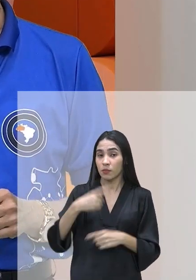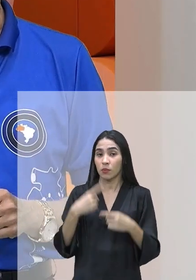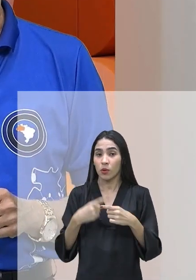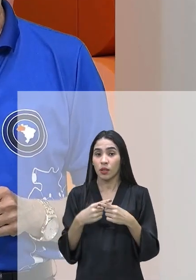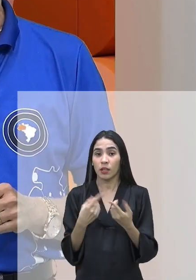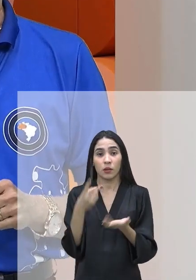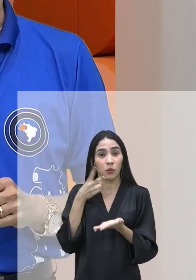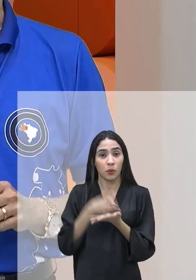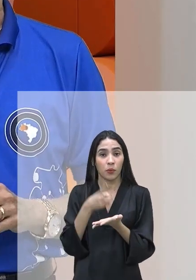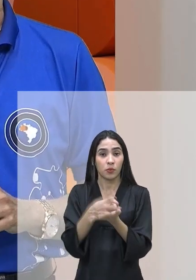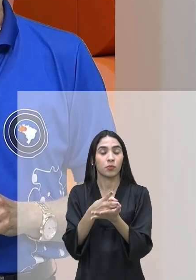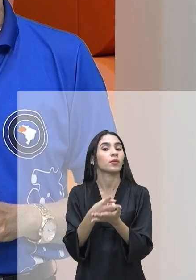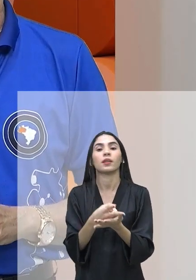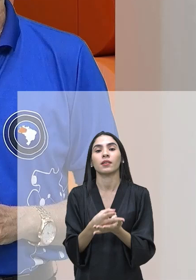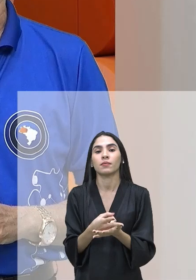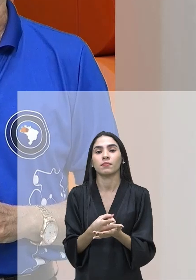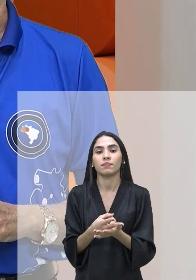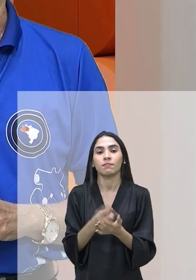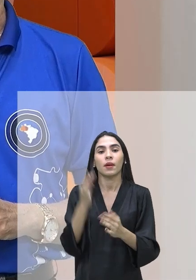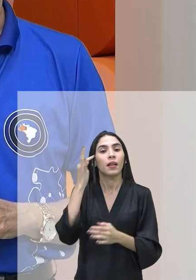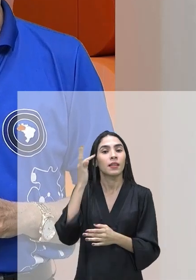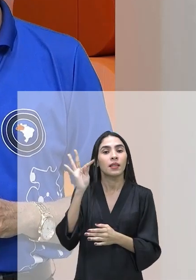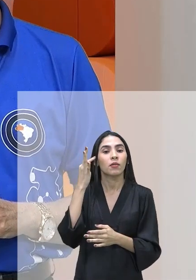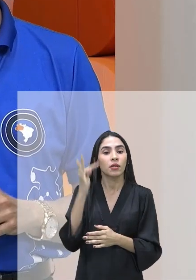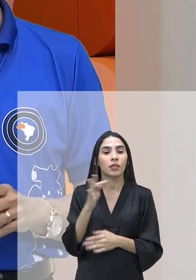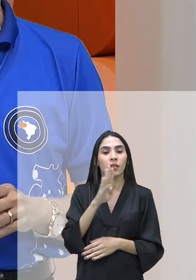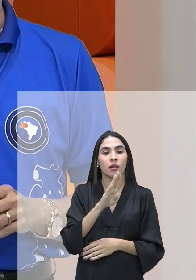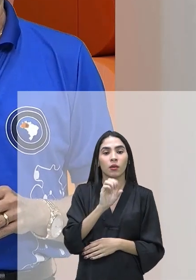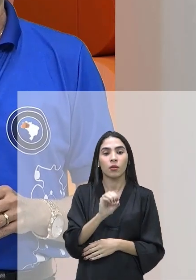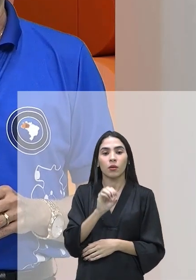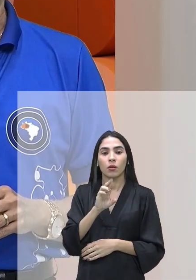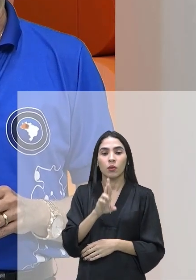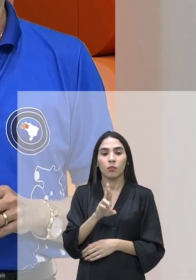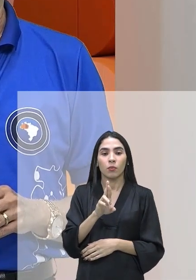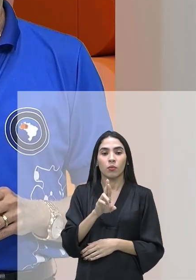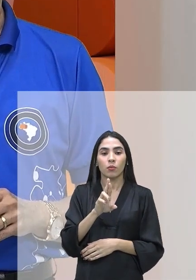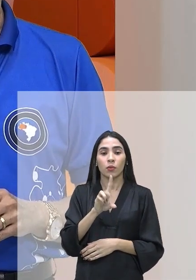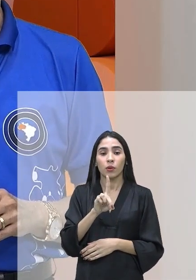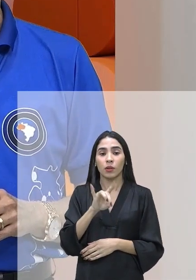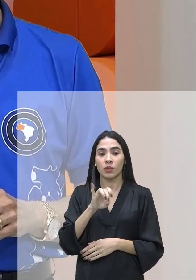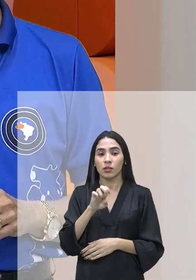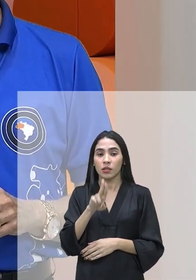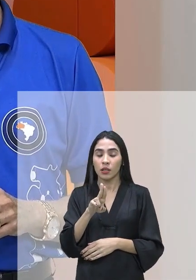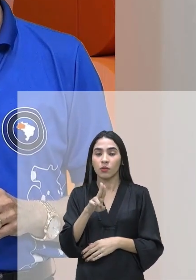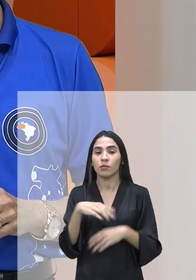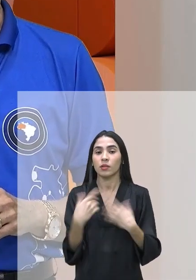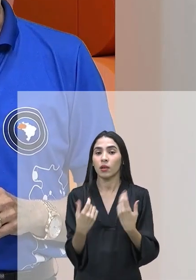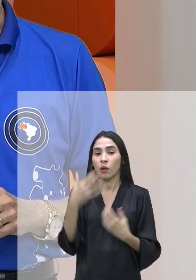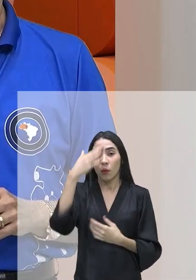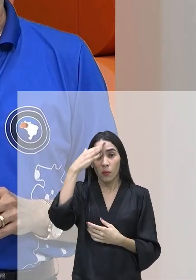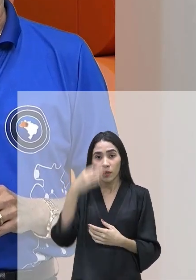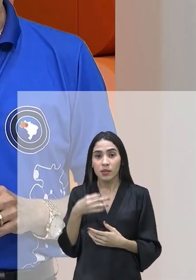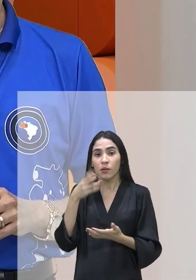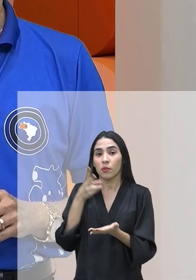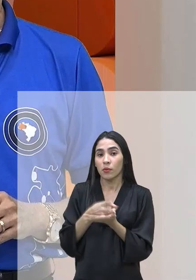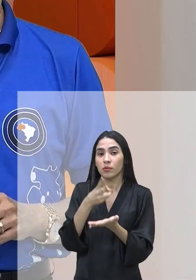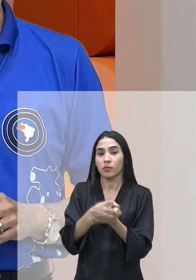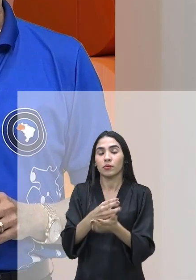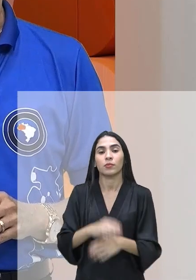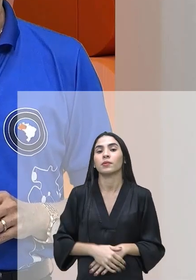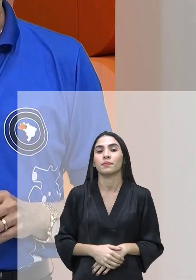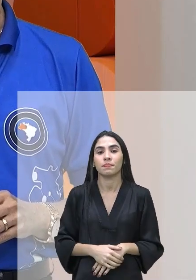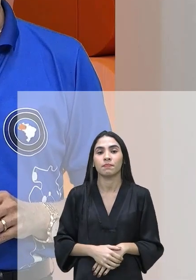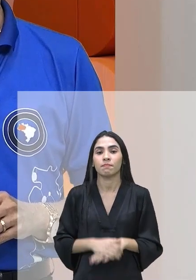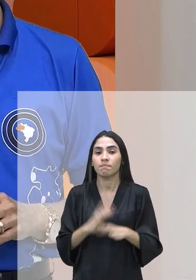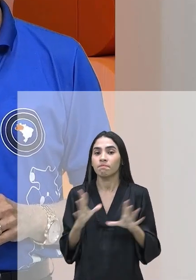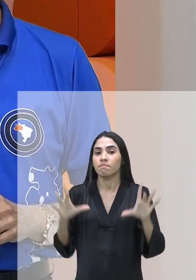vamos continuar dentro da teoria de Pierre Bourdieu. E para que essa compreensão continue, o